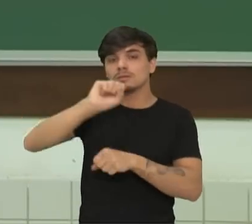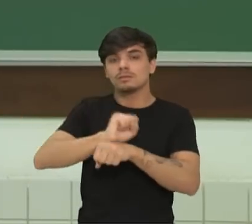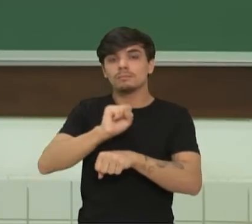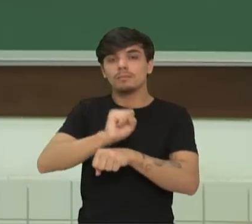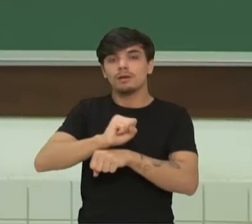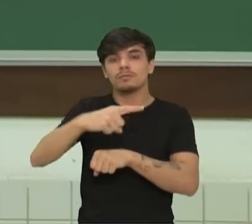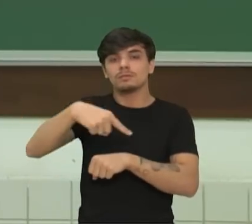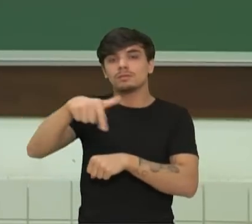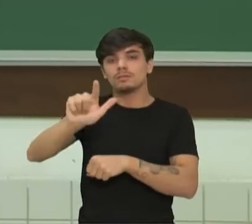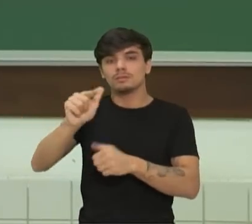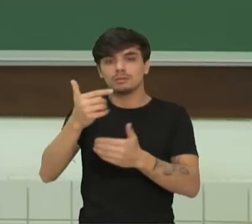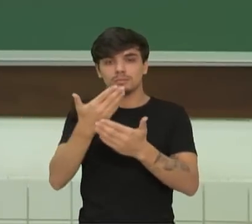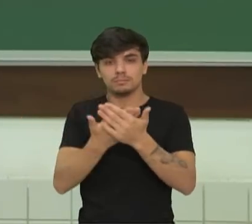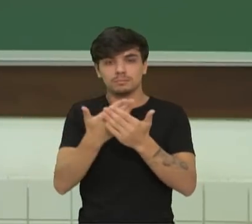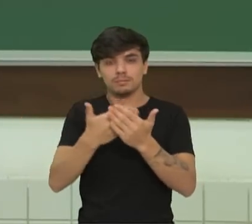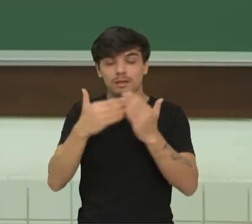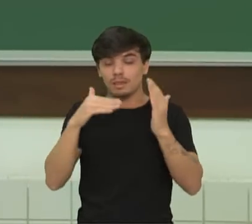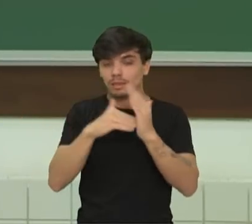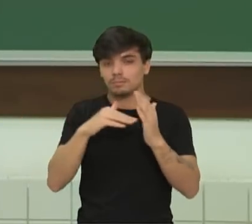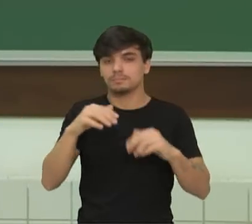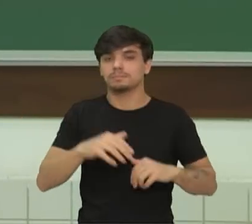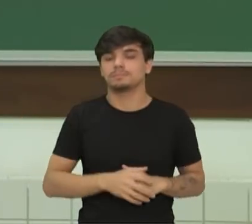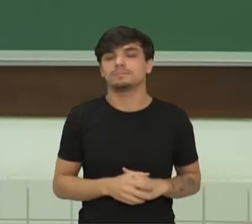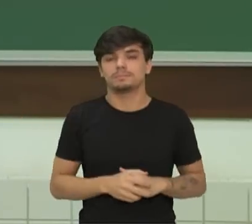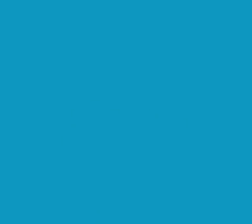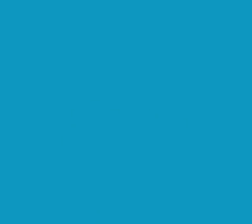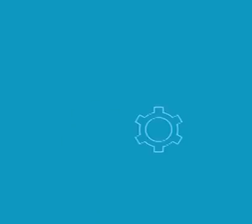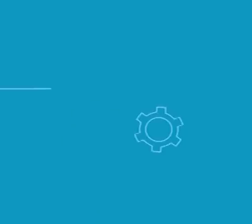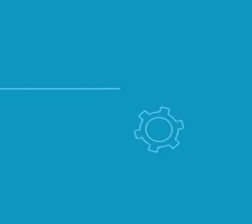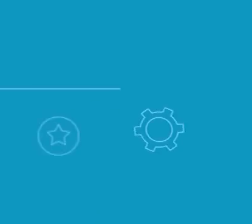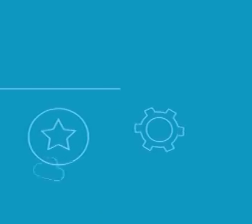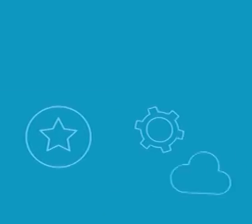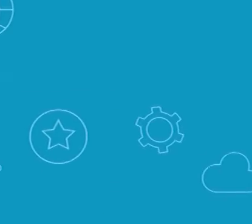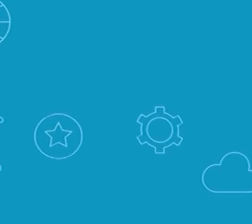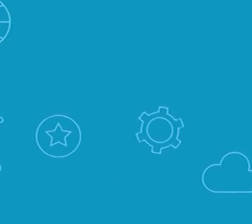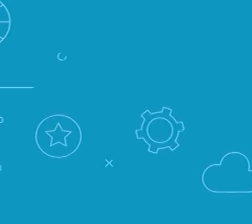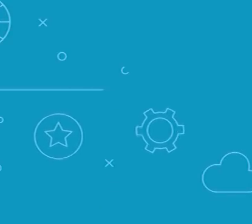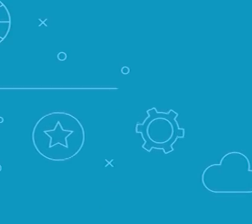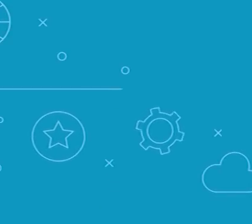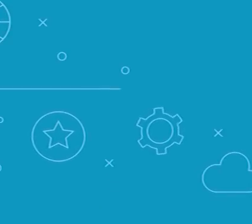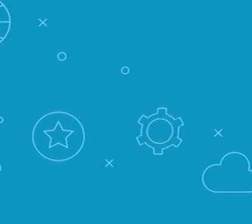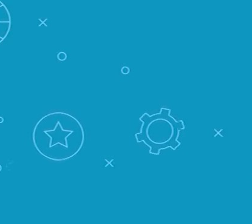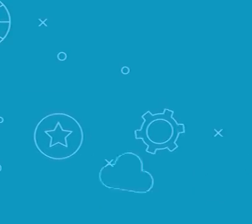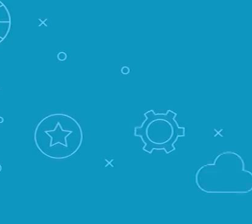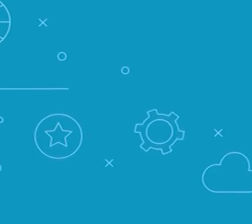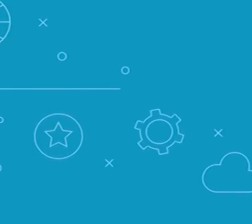sem falta para a próxima aula. Até lá!